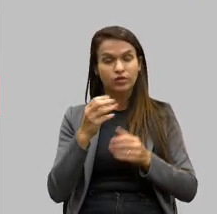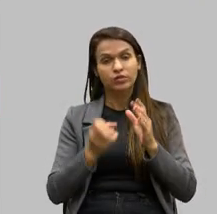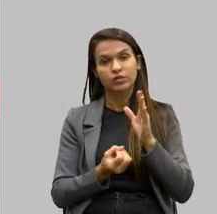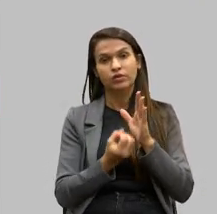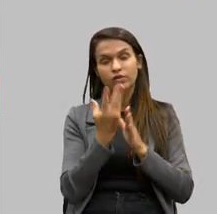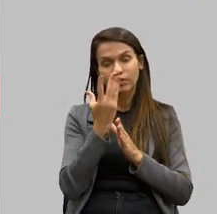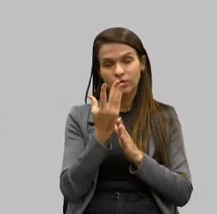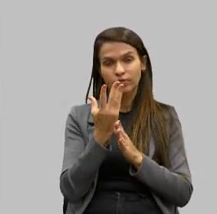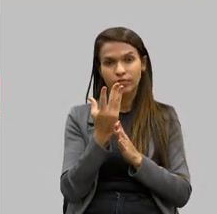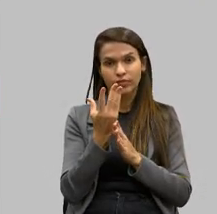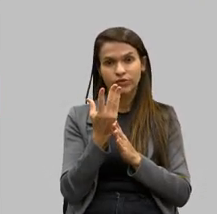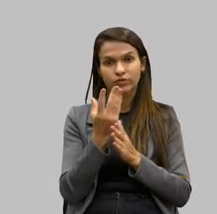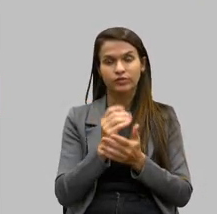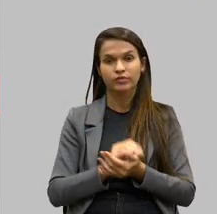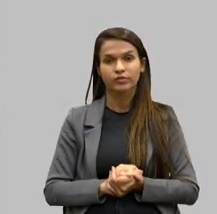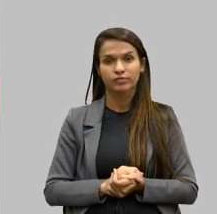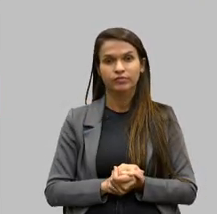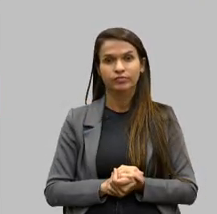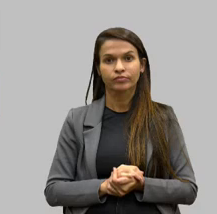criamos o...